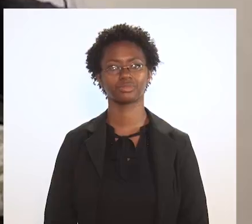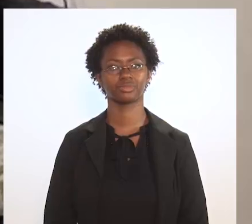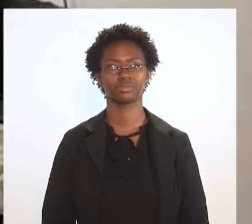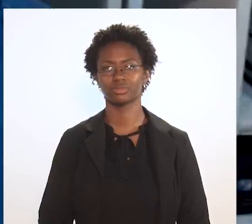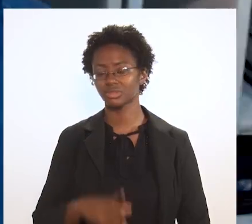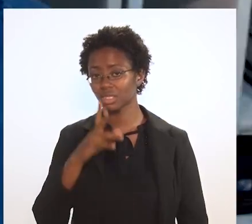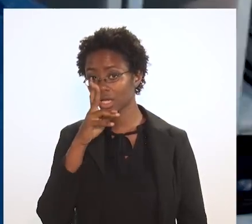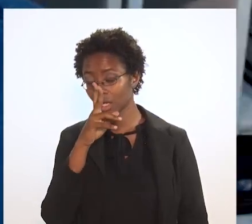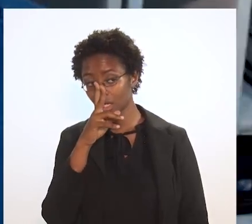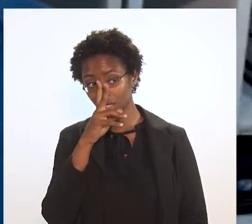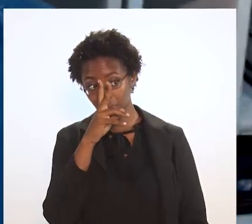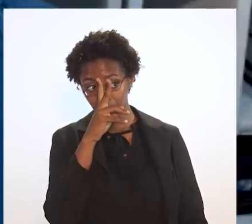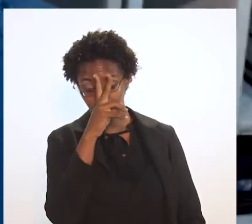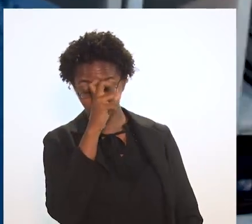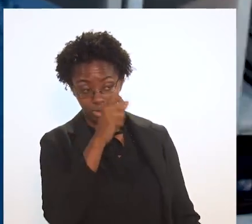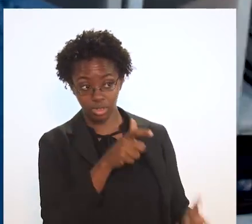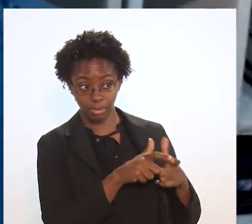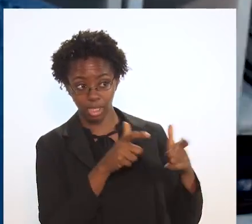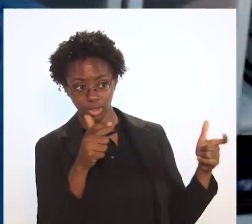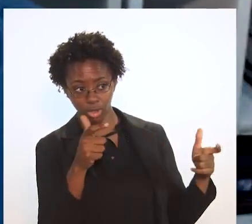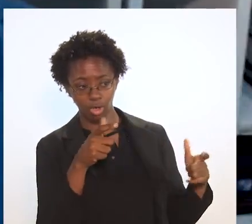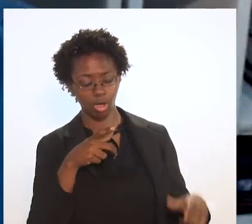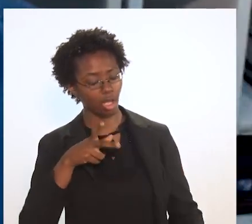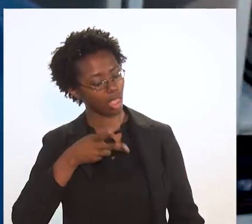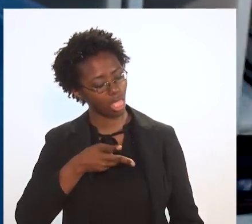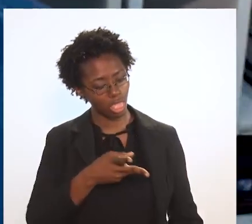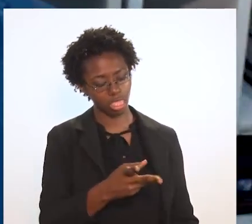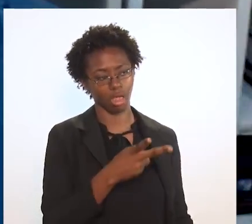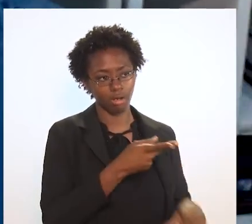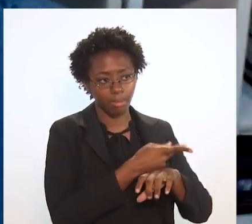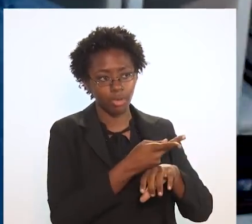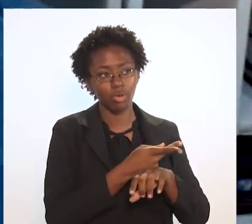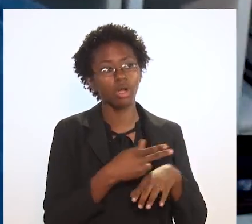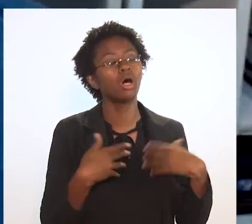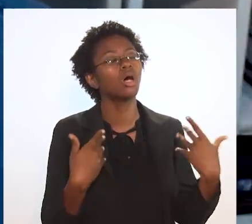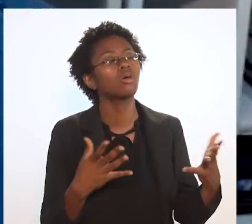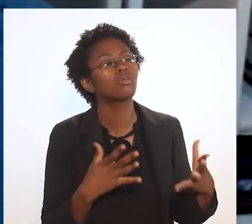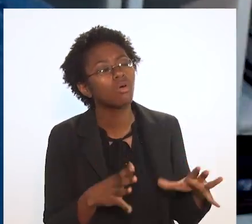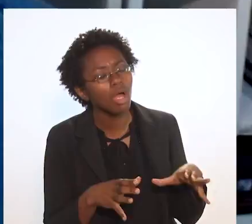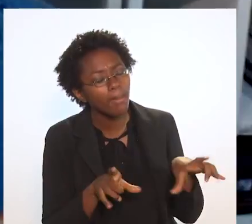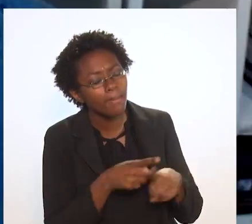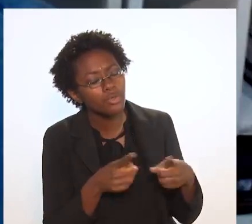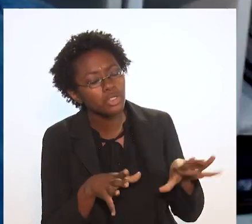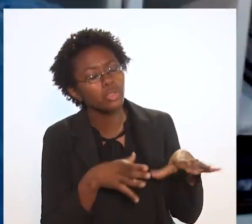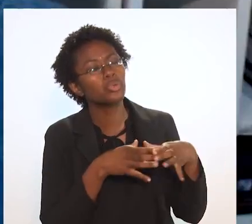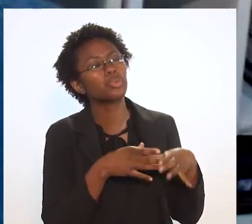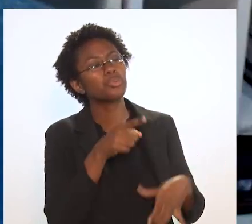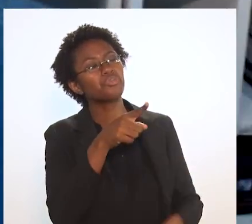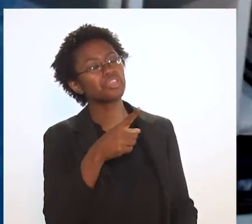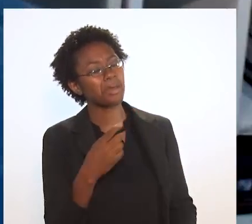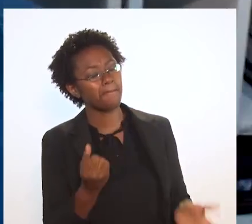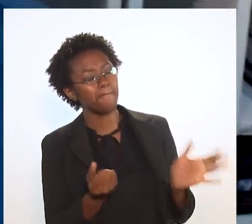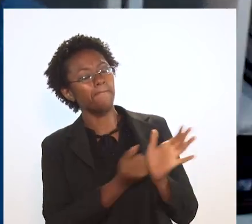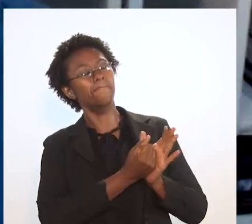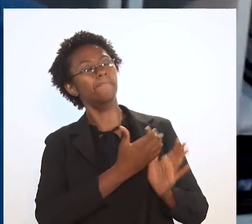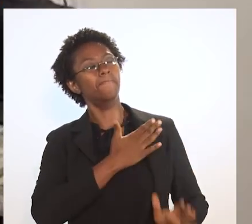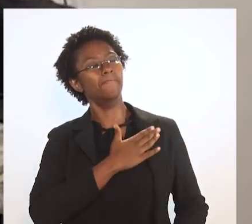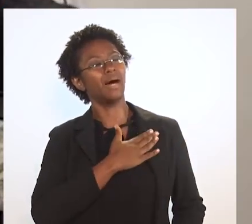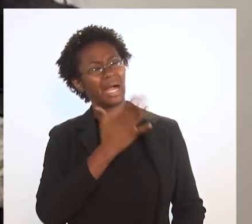deram. Força Maior, Eterna Procura. Qual foi a música do grupo que mais te